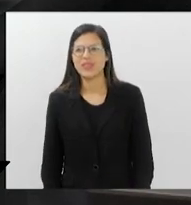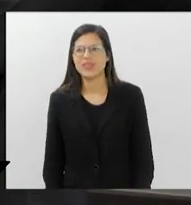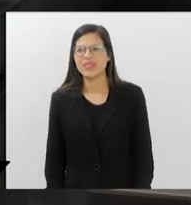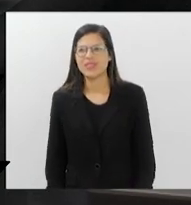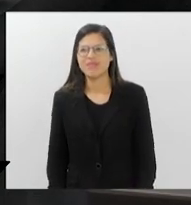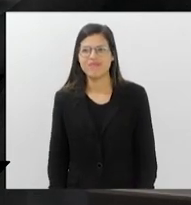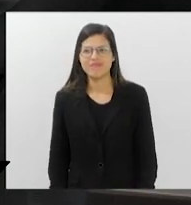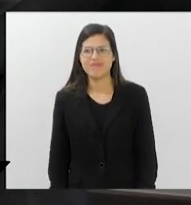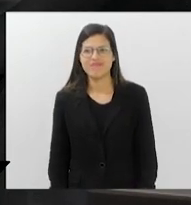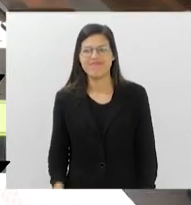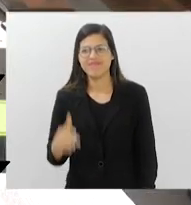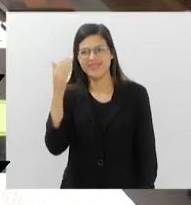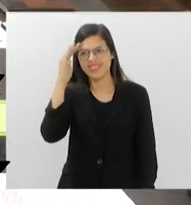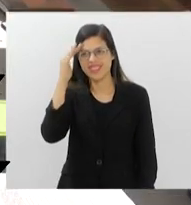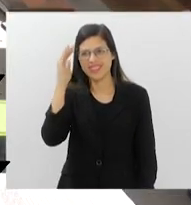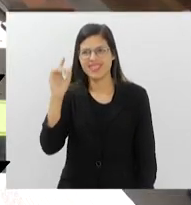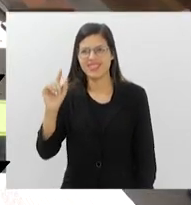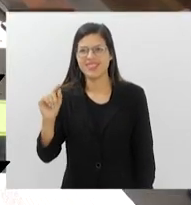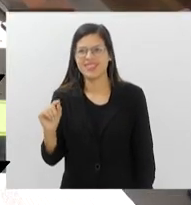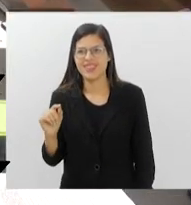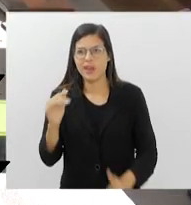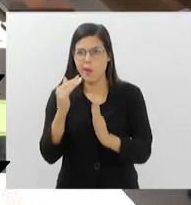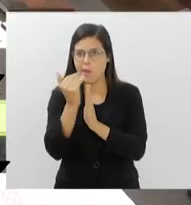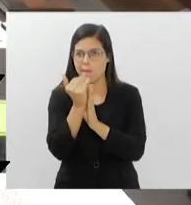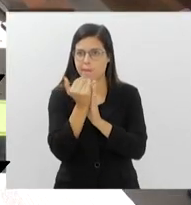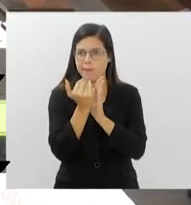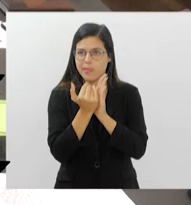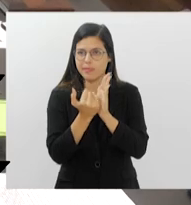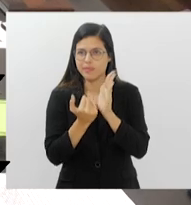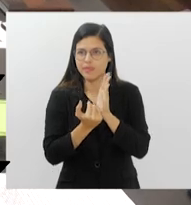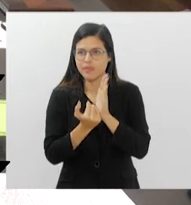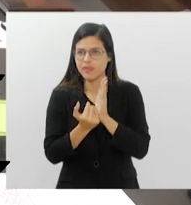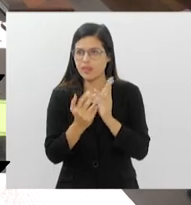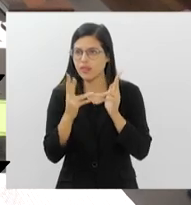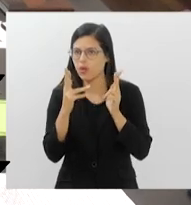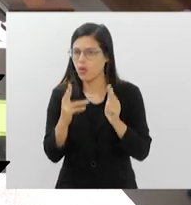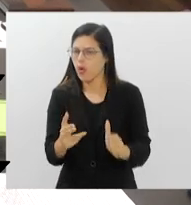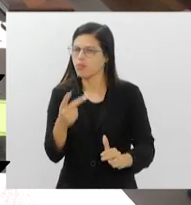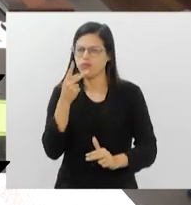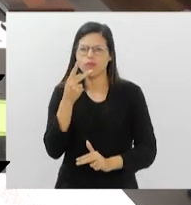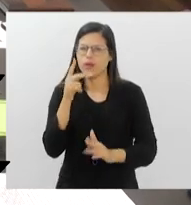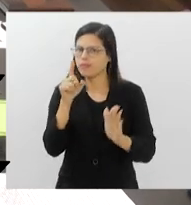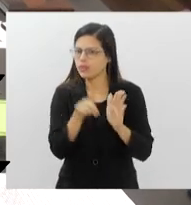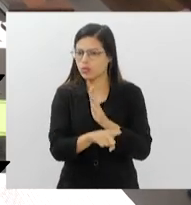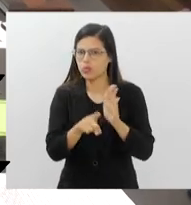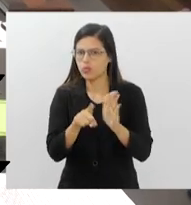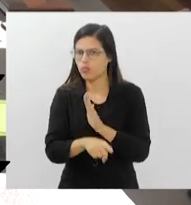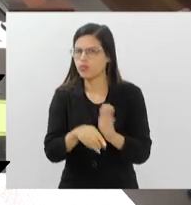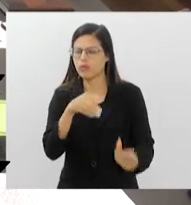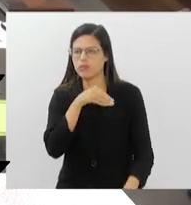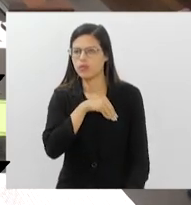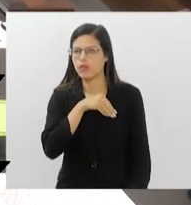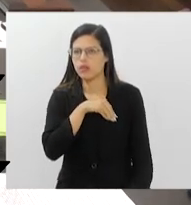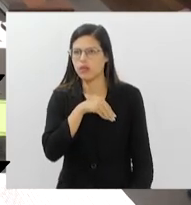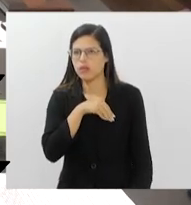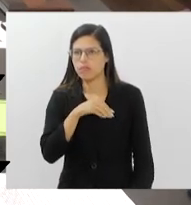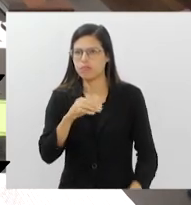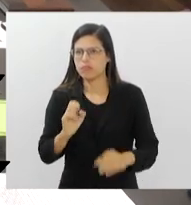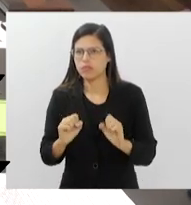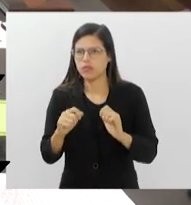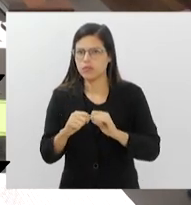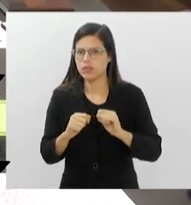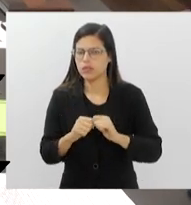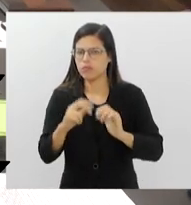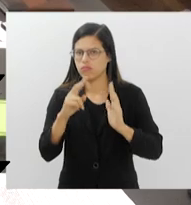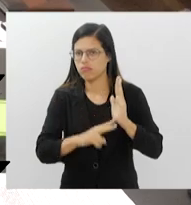pelo que eu entendi Pelo que eu entendi o programa ele é semelhante ele não fala de desconto em folha só se eu posso ter feito uma leitura rápida aqui ter